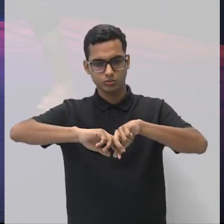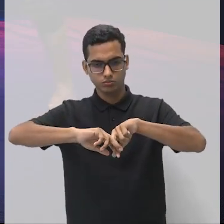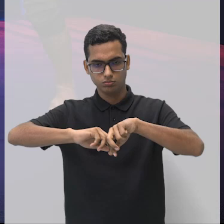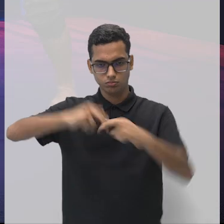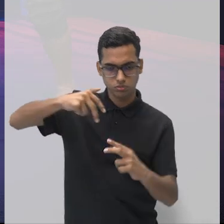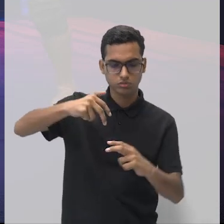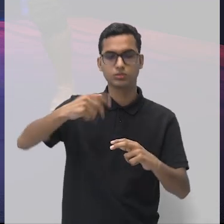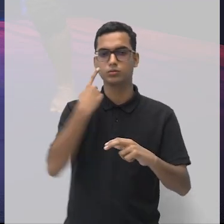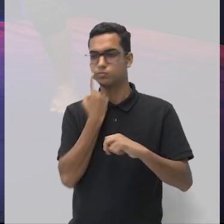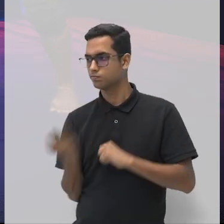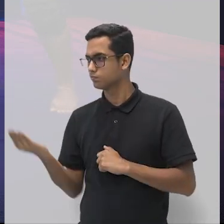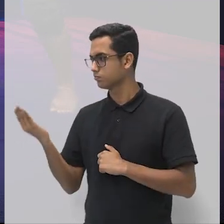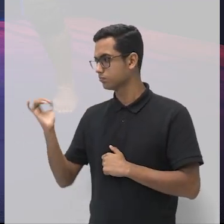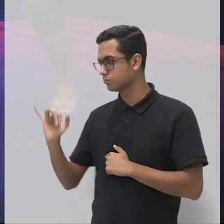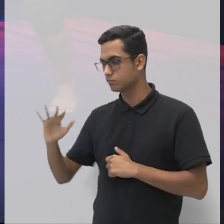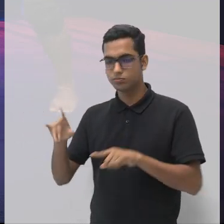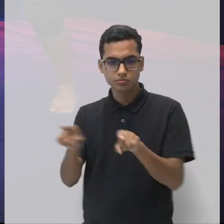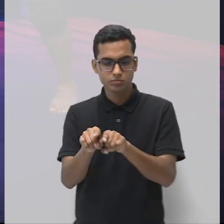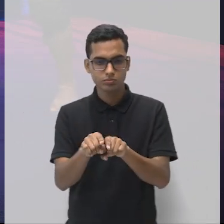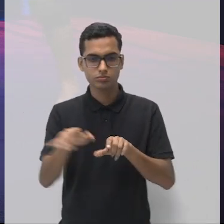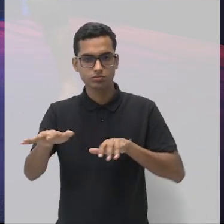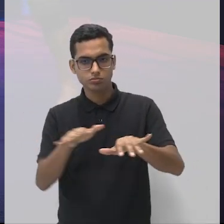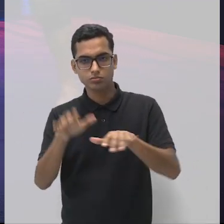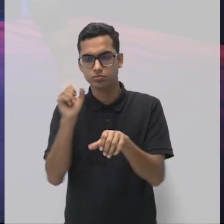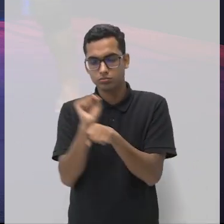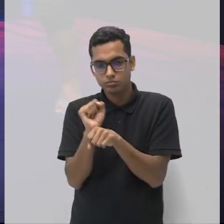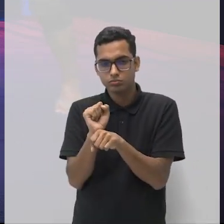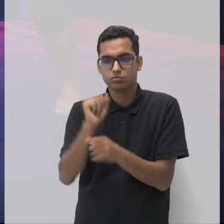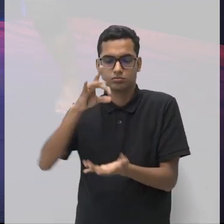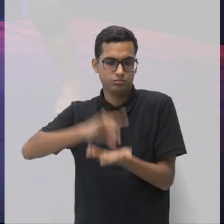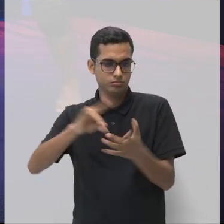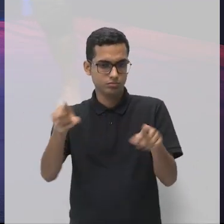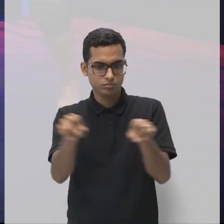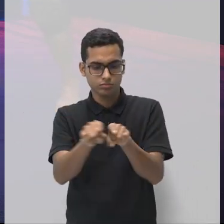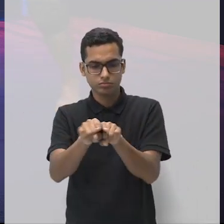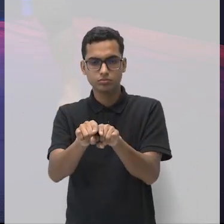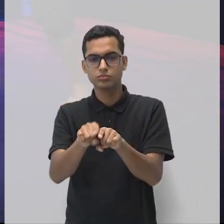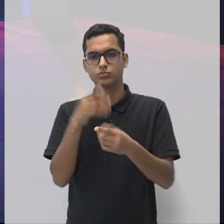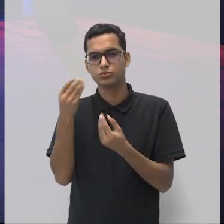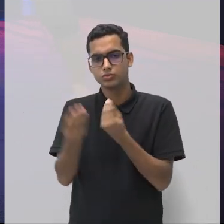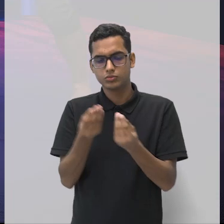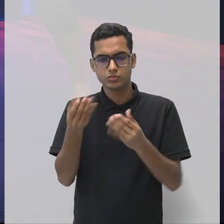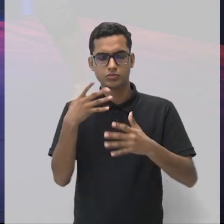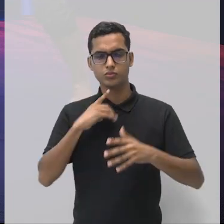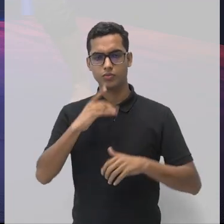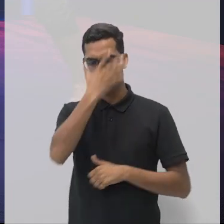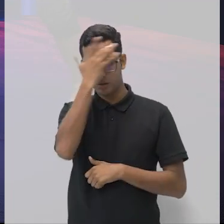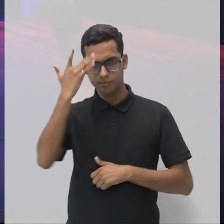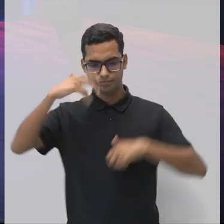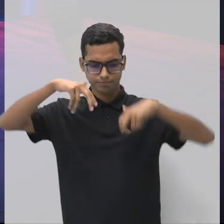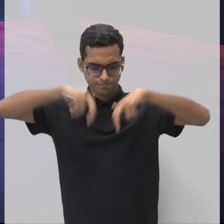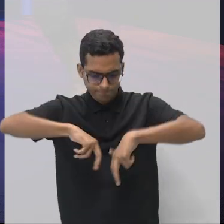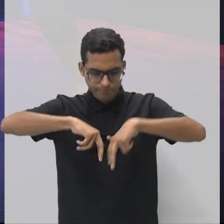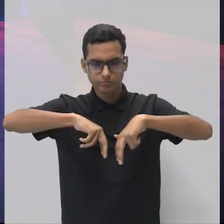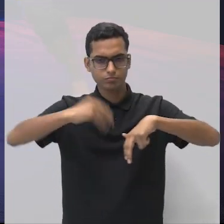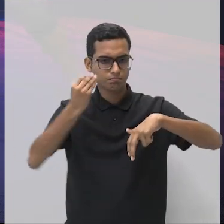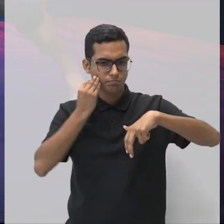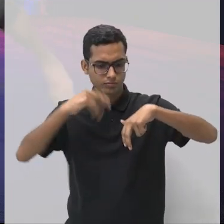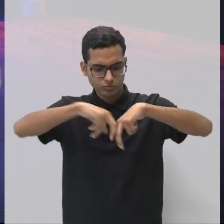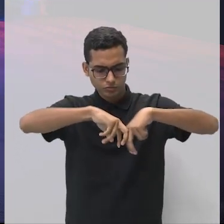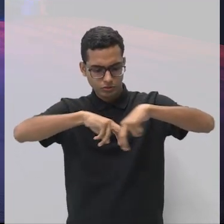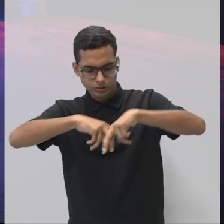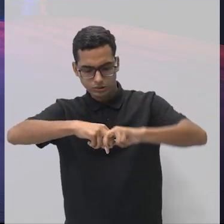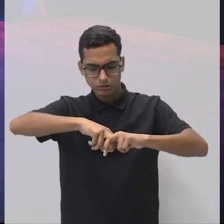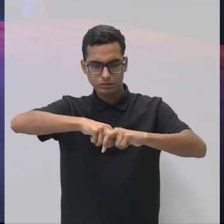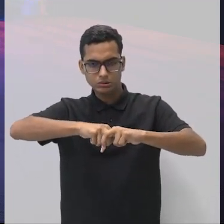Nós temos as imobilizações, que é quando o lutador ele tenta